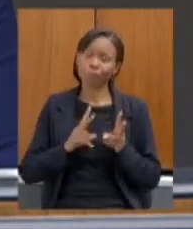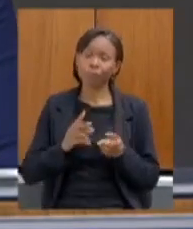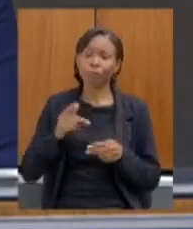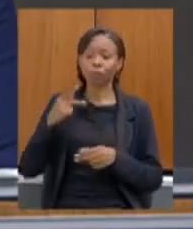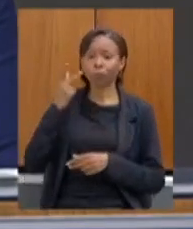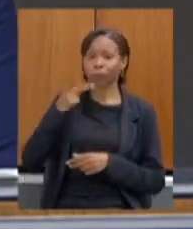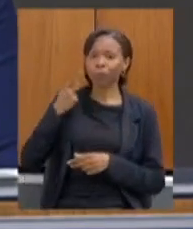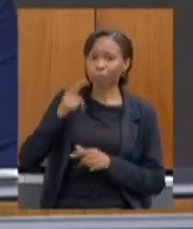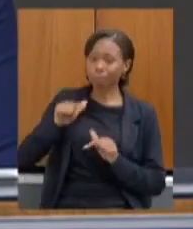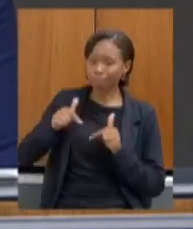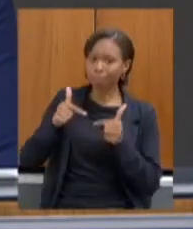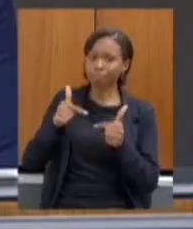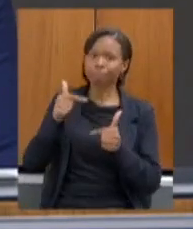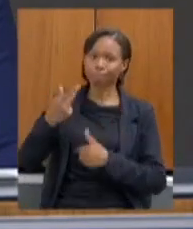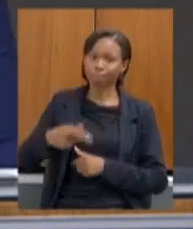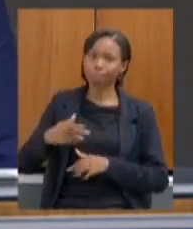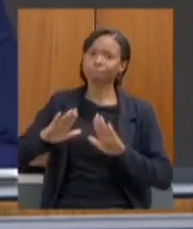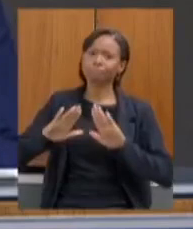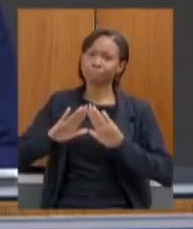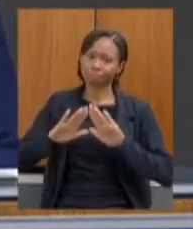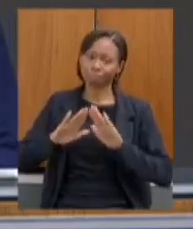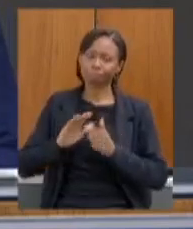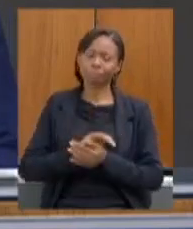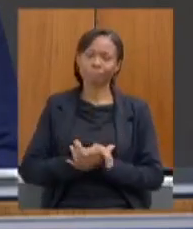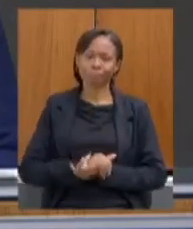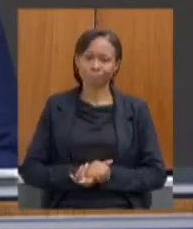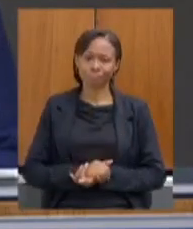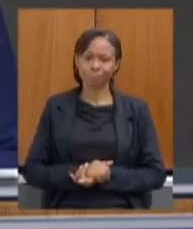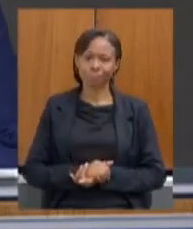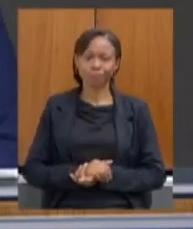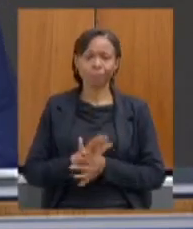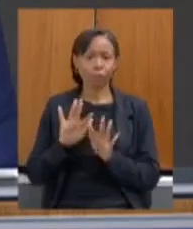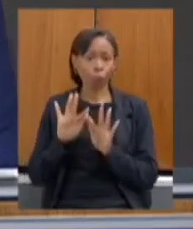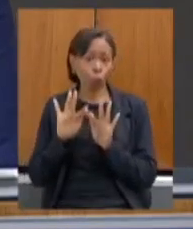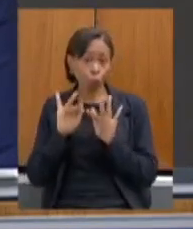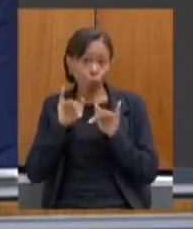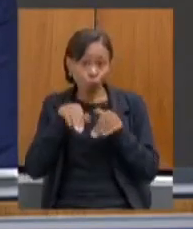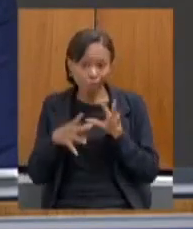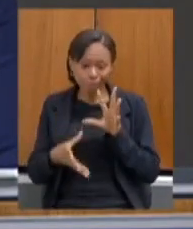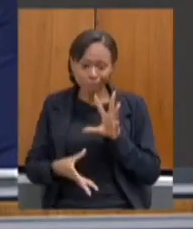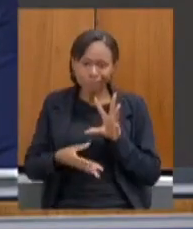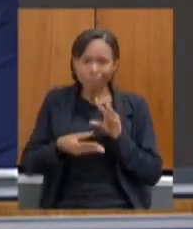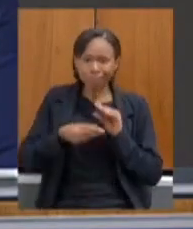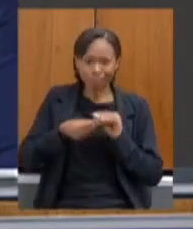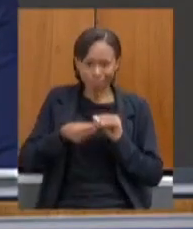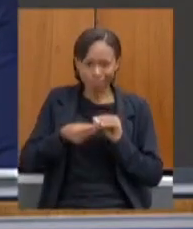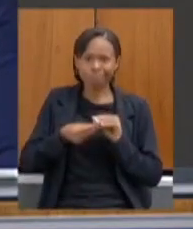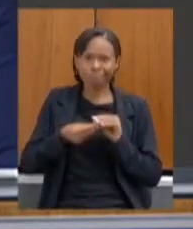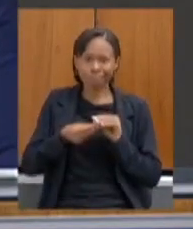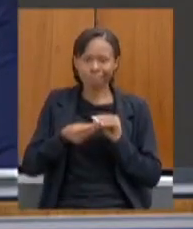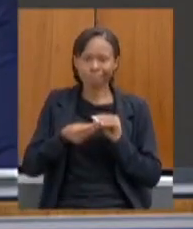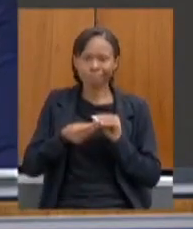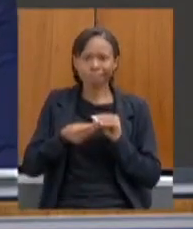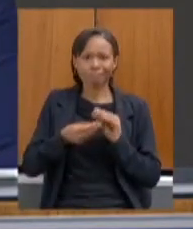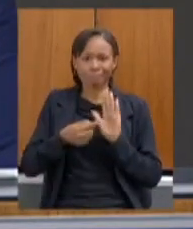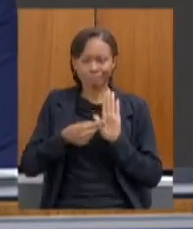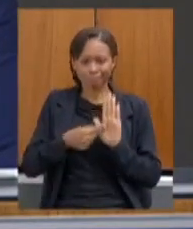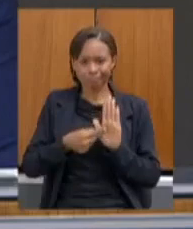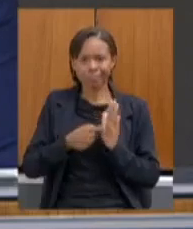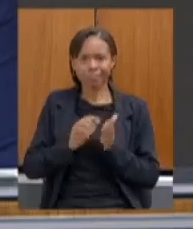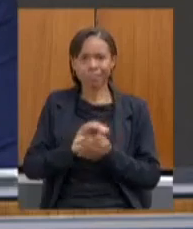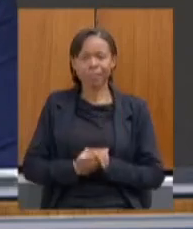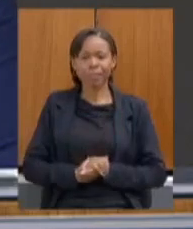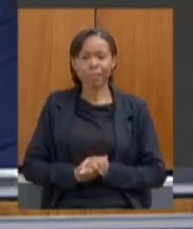deputados estaduais da nossa Assembleia Legislativa. Por fim, para encerrar a nossa apresentação,